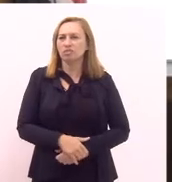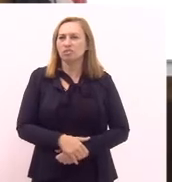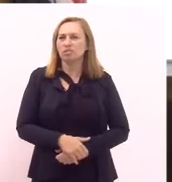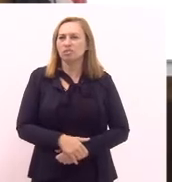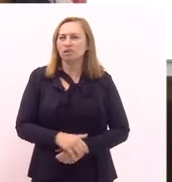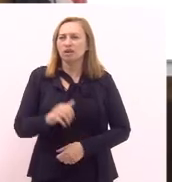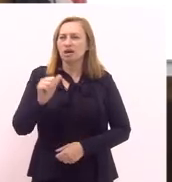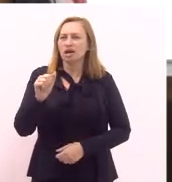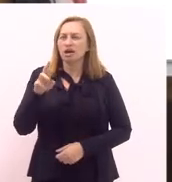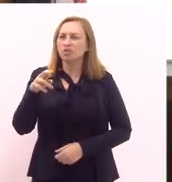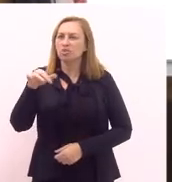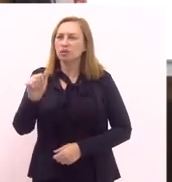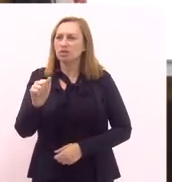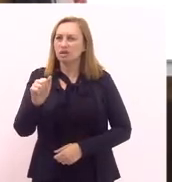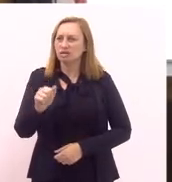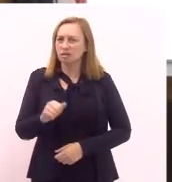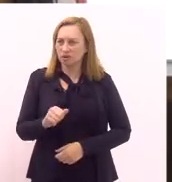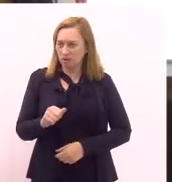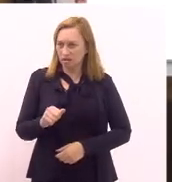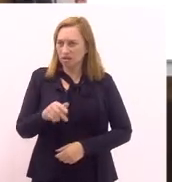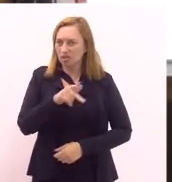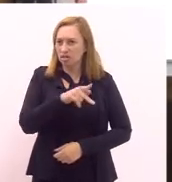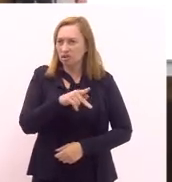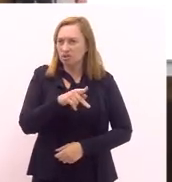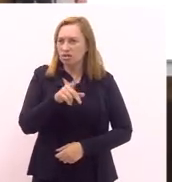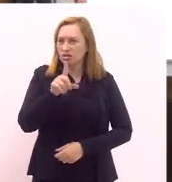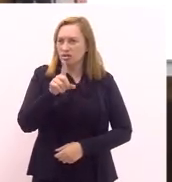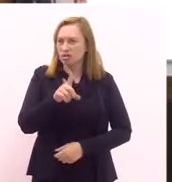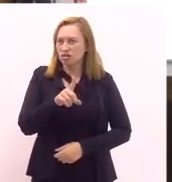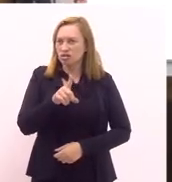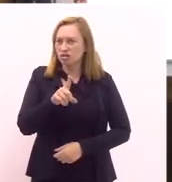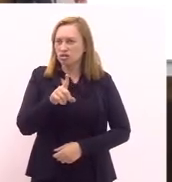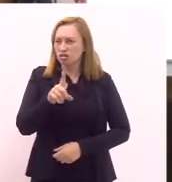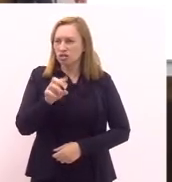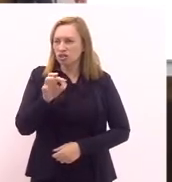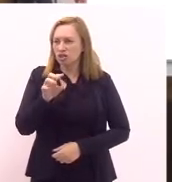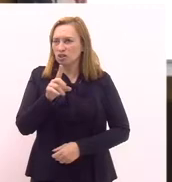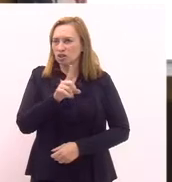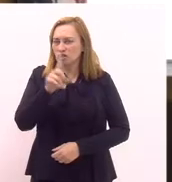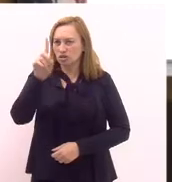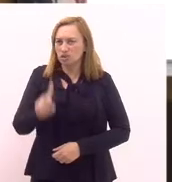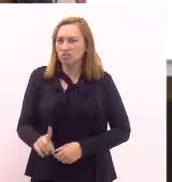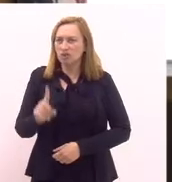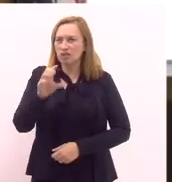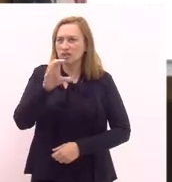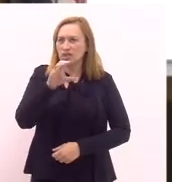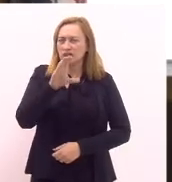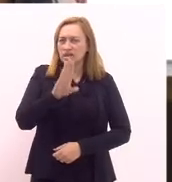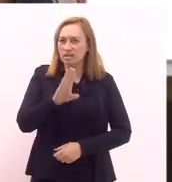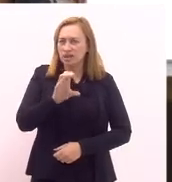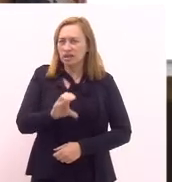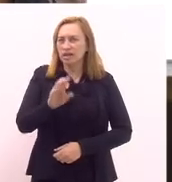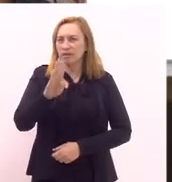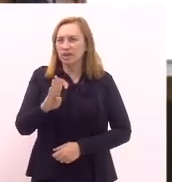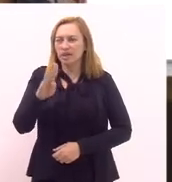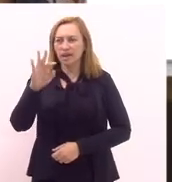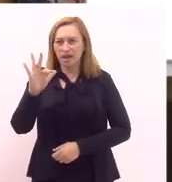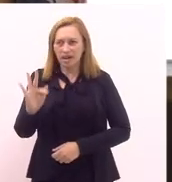Oi Haroldo a Nazaré diretora da CBF Oi Ana Paula Soeiro